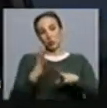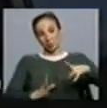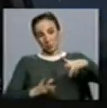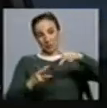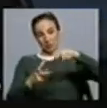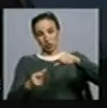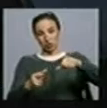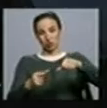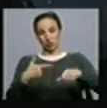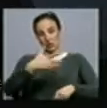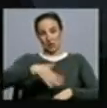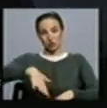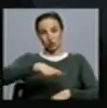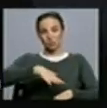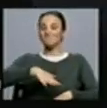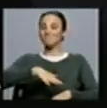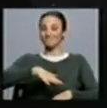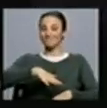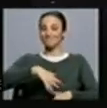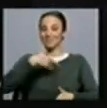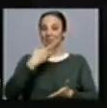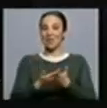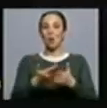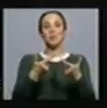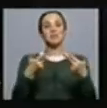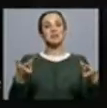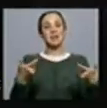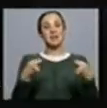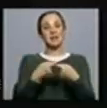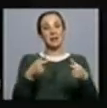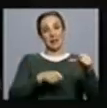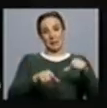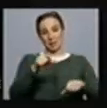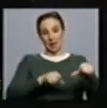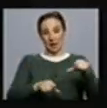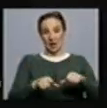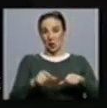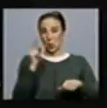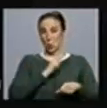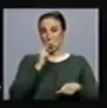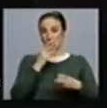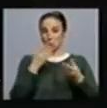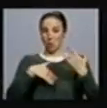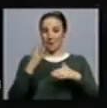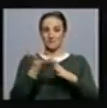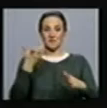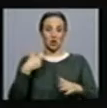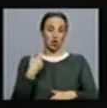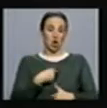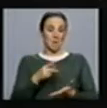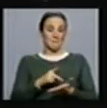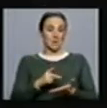sobretudo planetas terrestres, e, portanto, pode dar a uma diversidade química e uma quantidade química muito mais acentuada do que aquilo que nós estávamos à